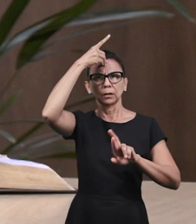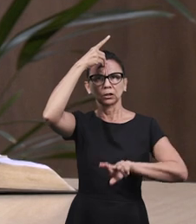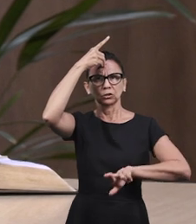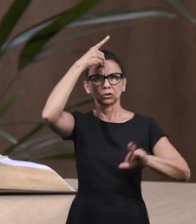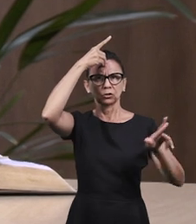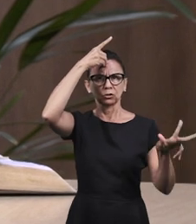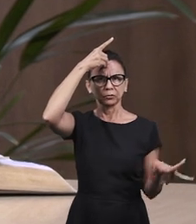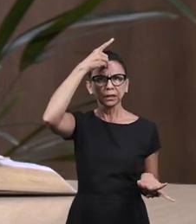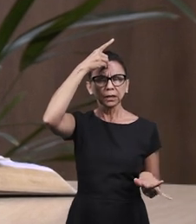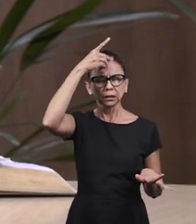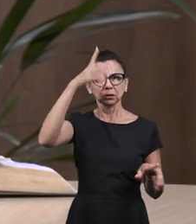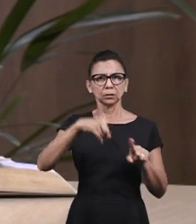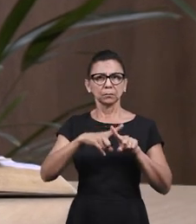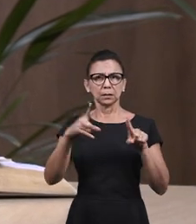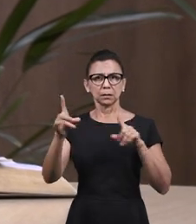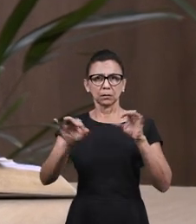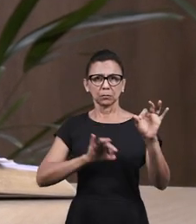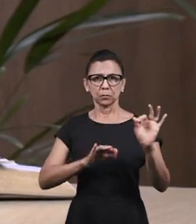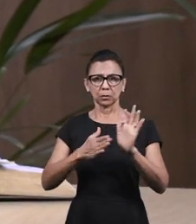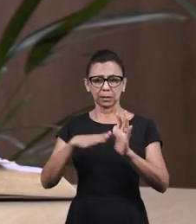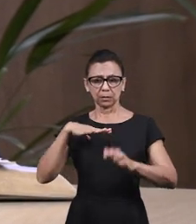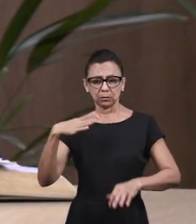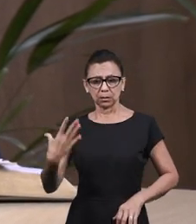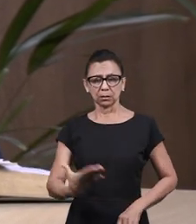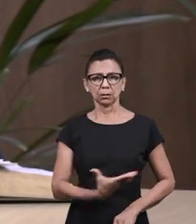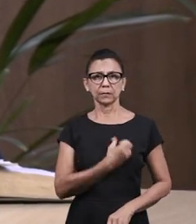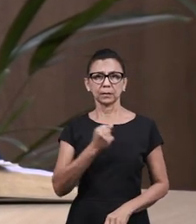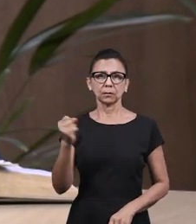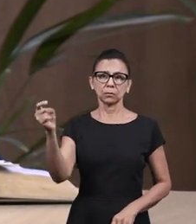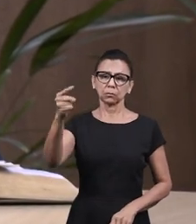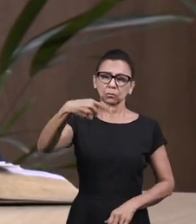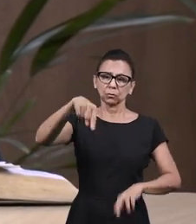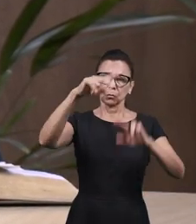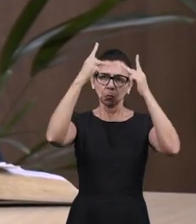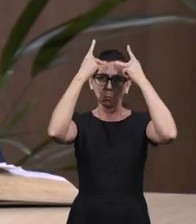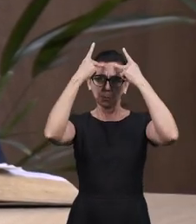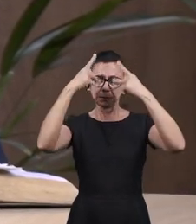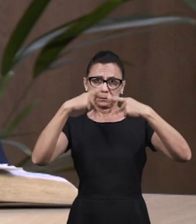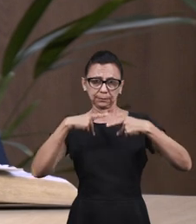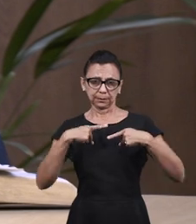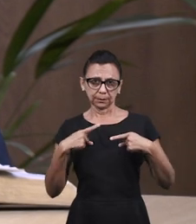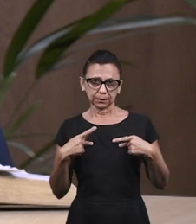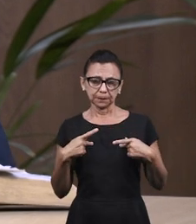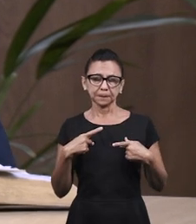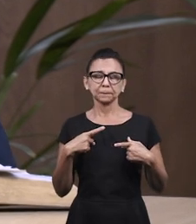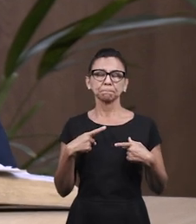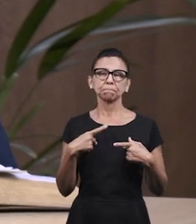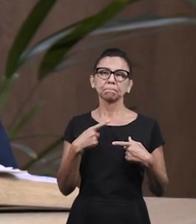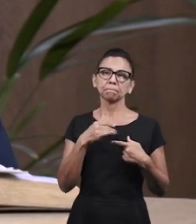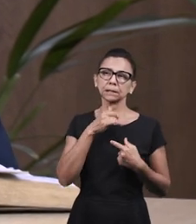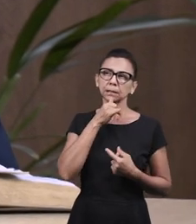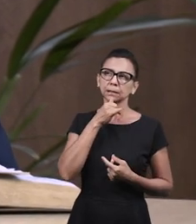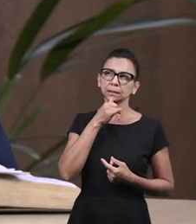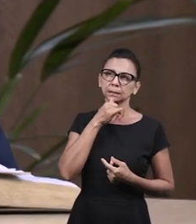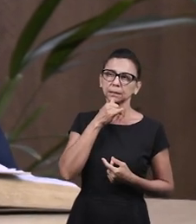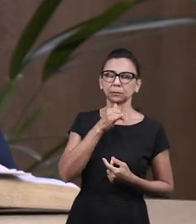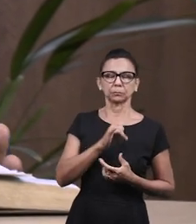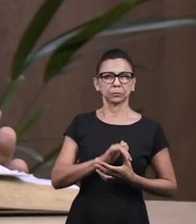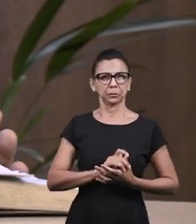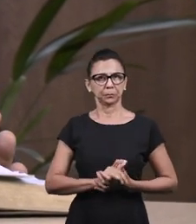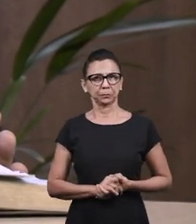refere ao projeto de Deus para a salvação do homem. Vamos dizer assim, como que se